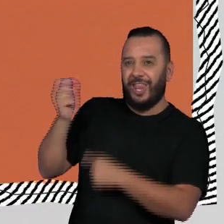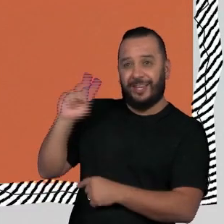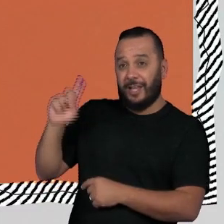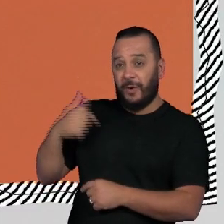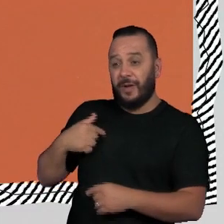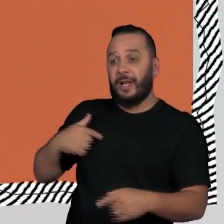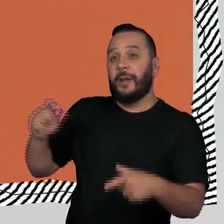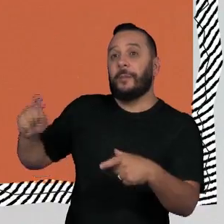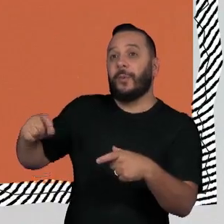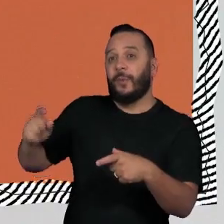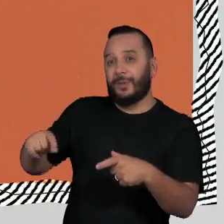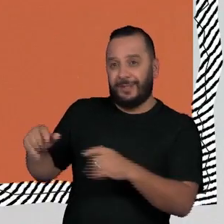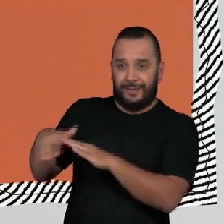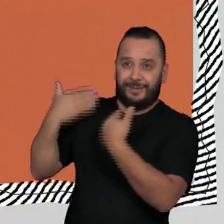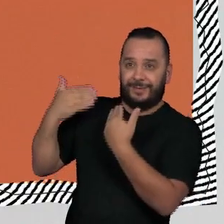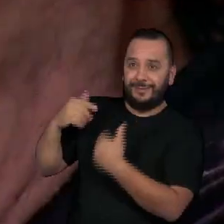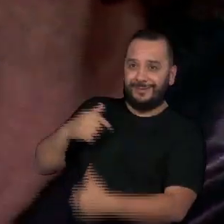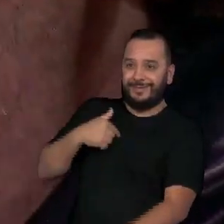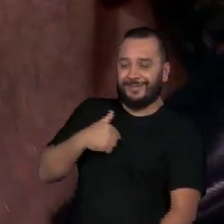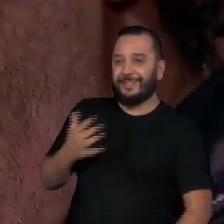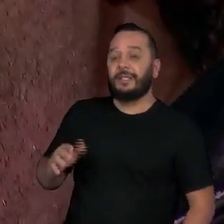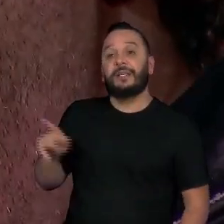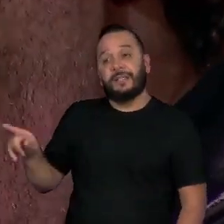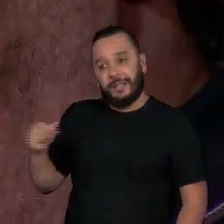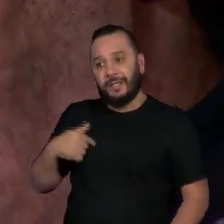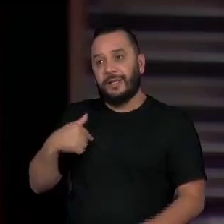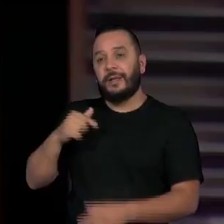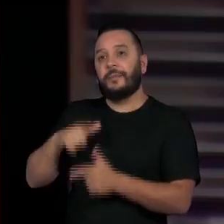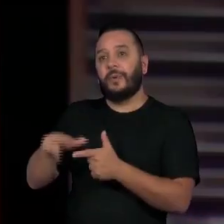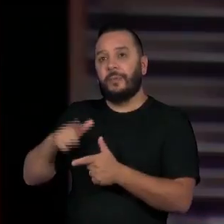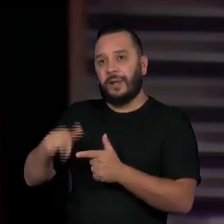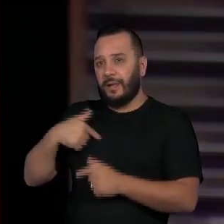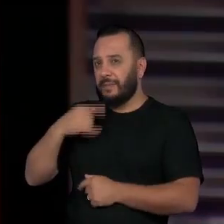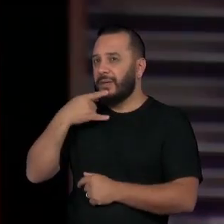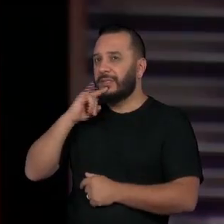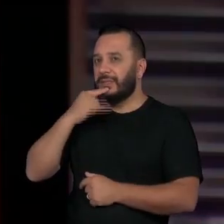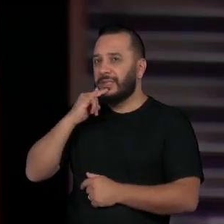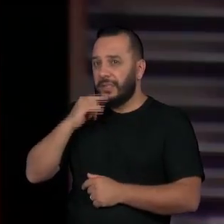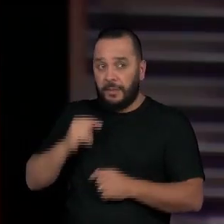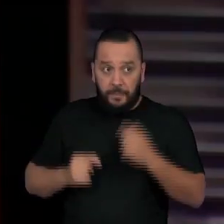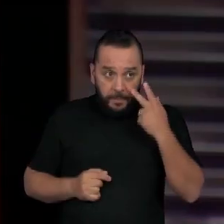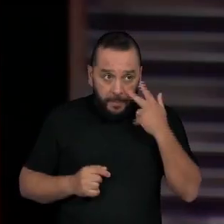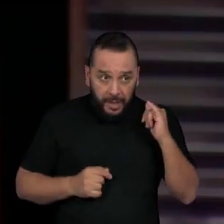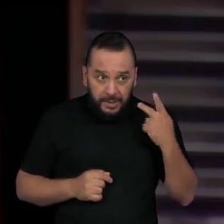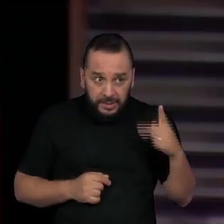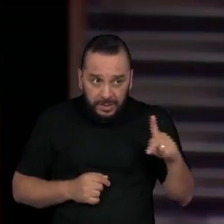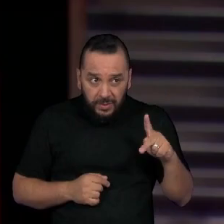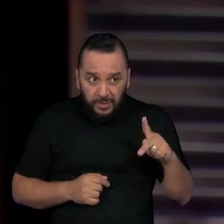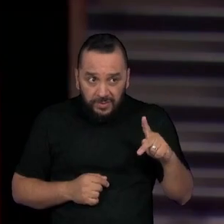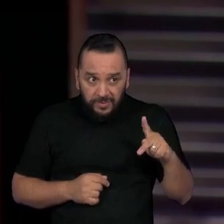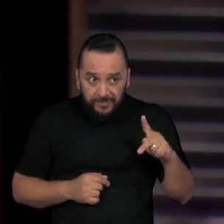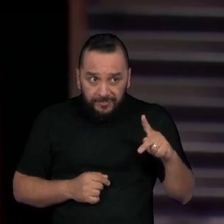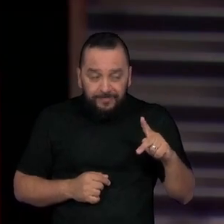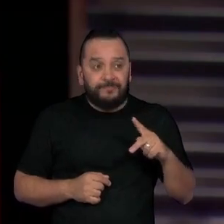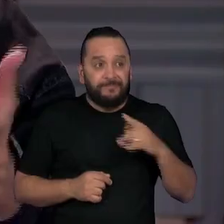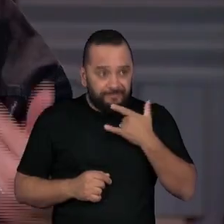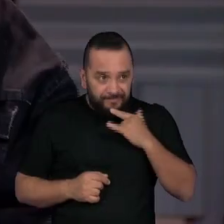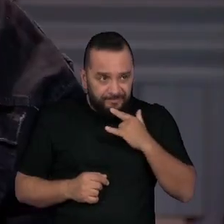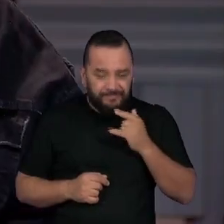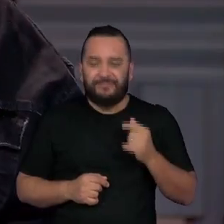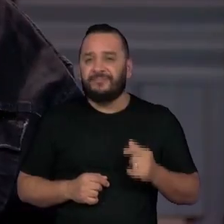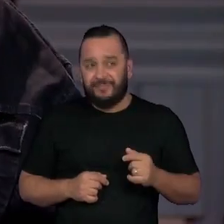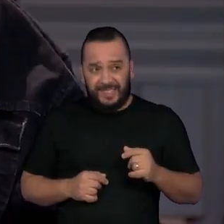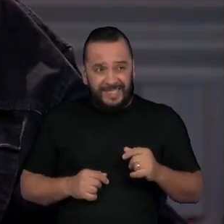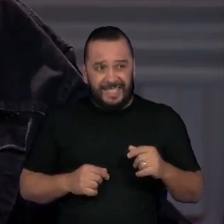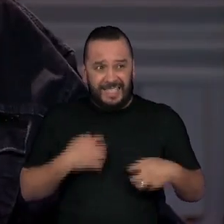me xingar ele não vinha me bater apesar de ter problema com alcoolismo o seu pai meu pai isso foi uma coisa que bateu em você bateu